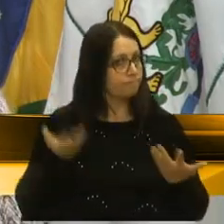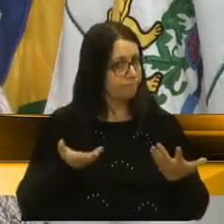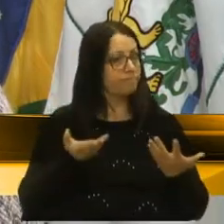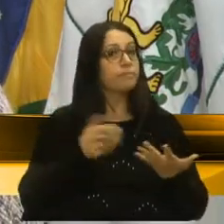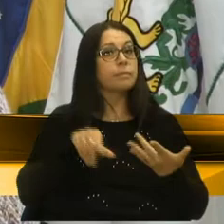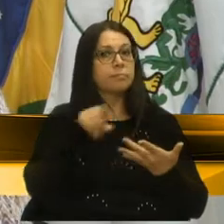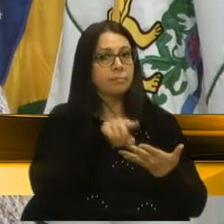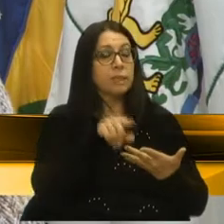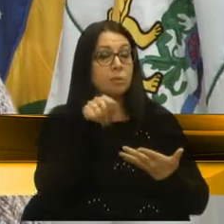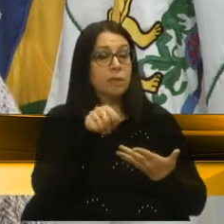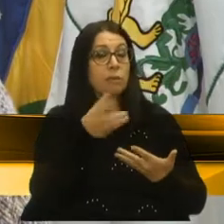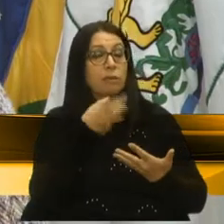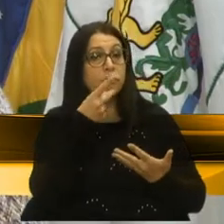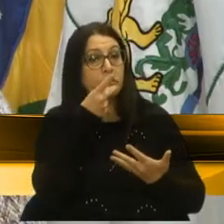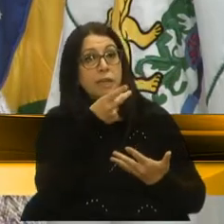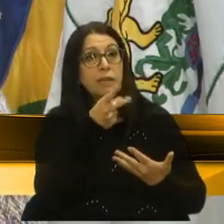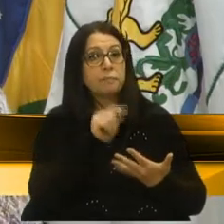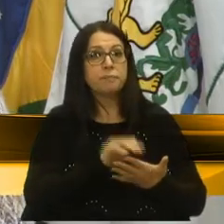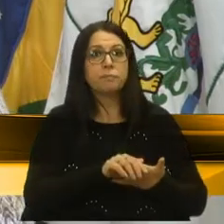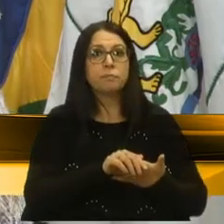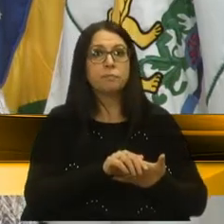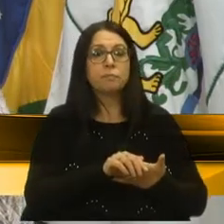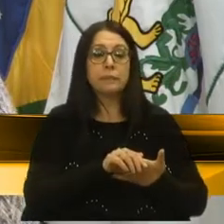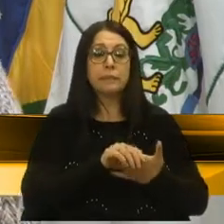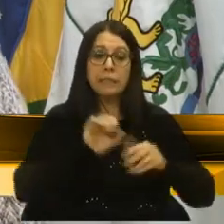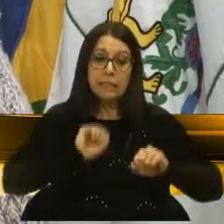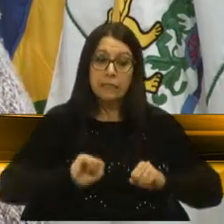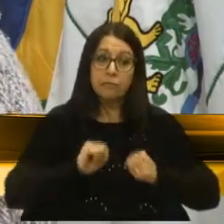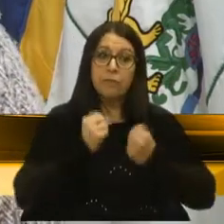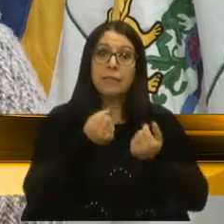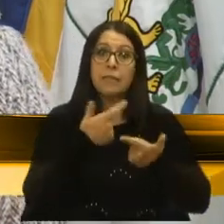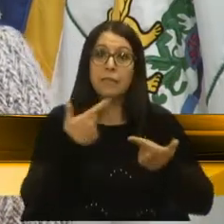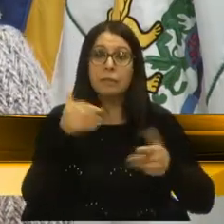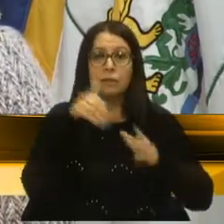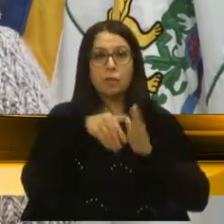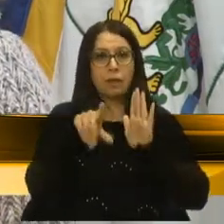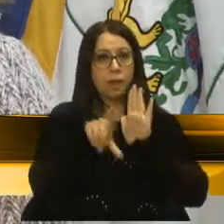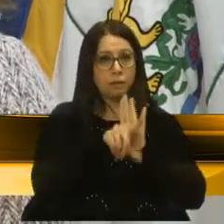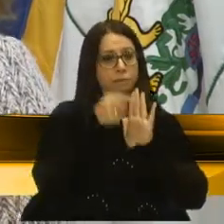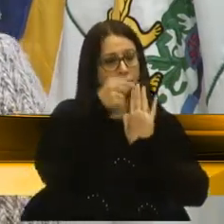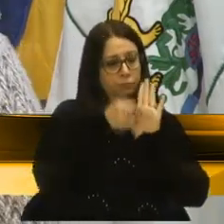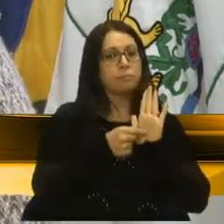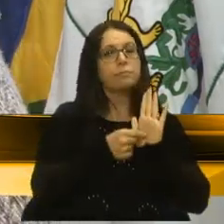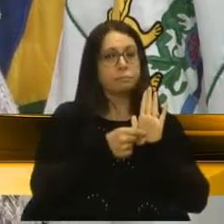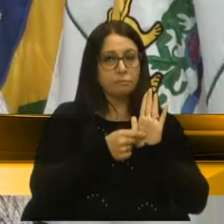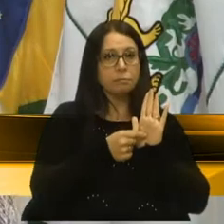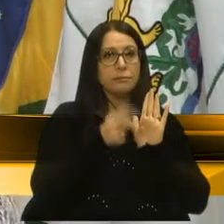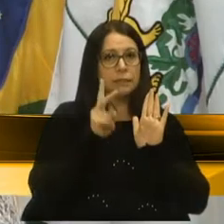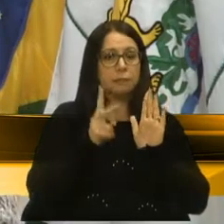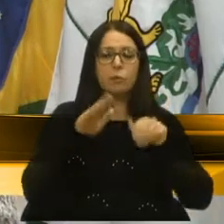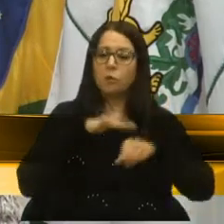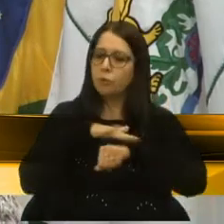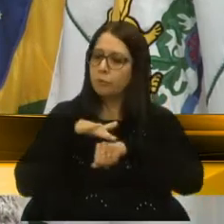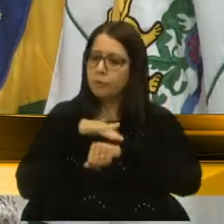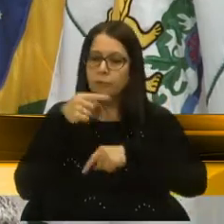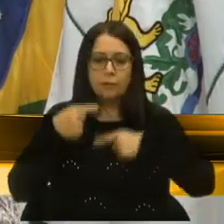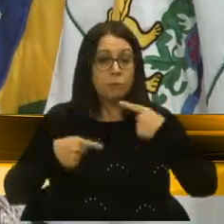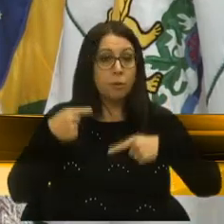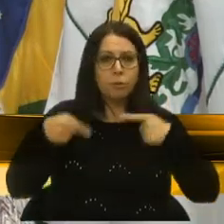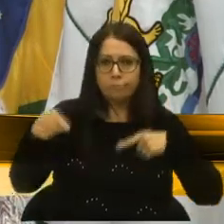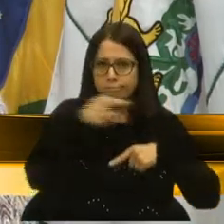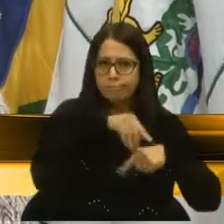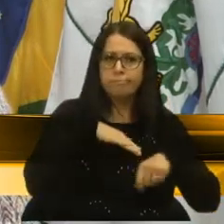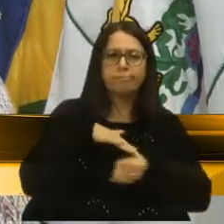Então, aqui eu quero dizer que a gente vem, então, defender dentro do que é legal. Sempre defendi o diálogo, sempre defendi que a